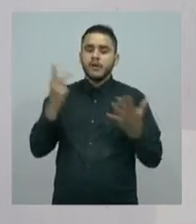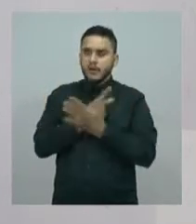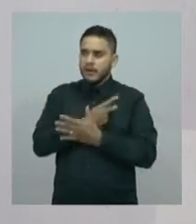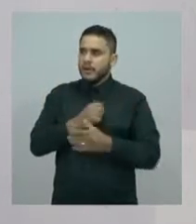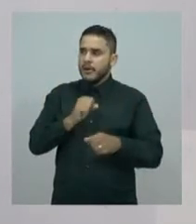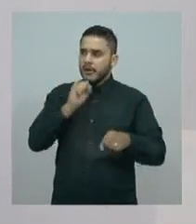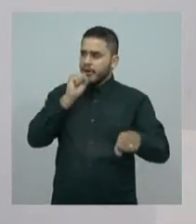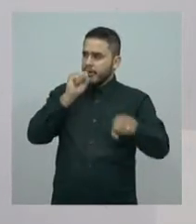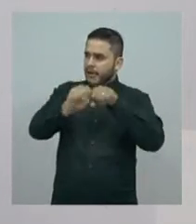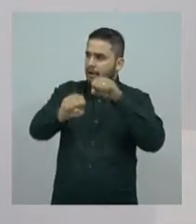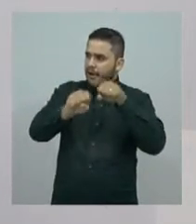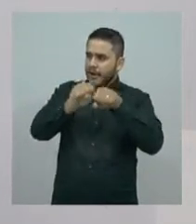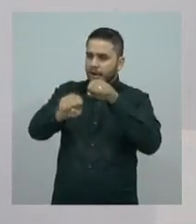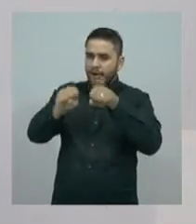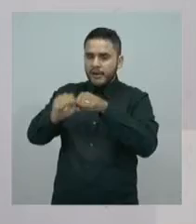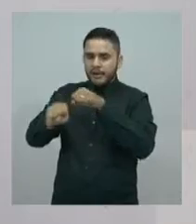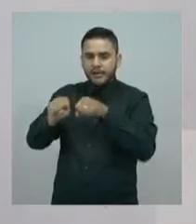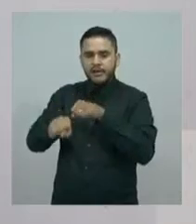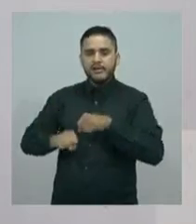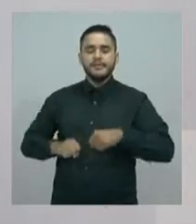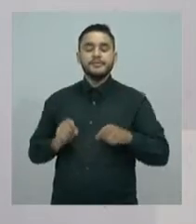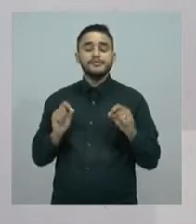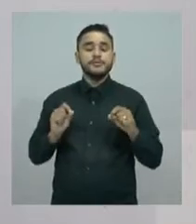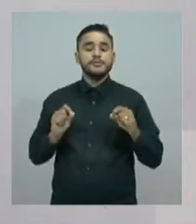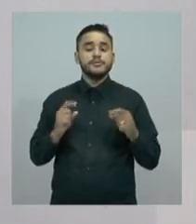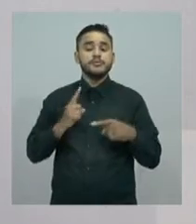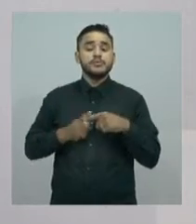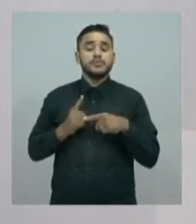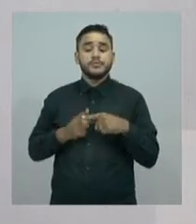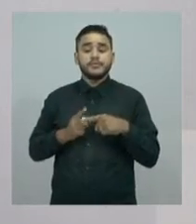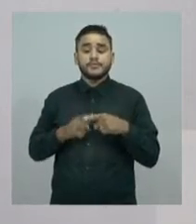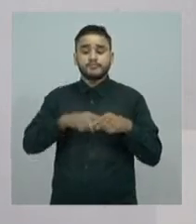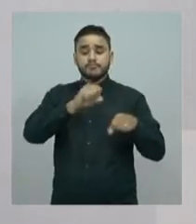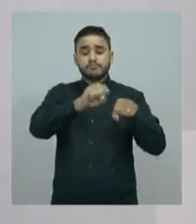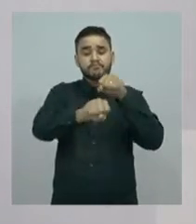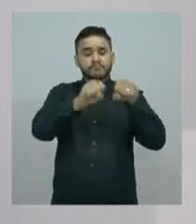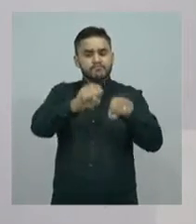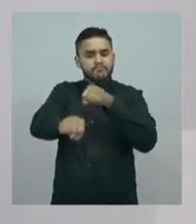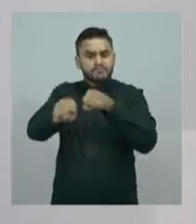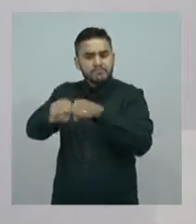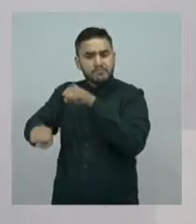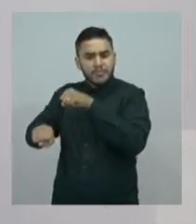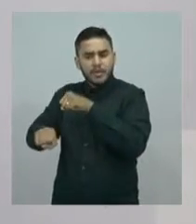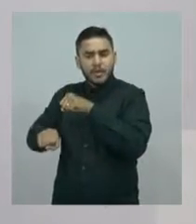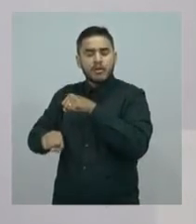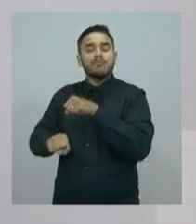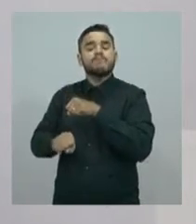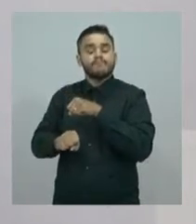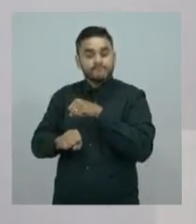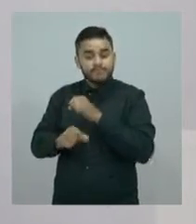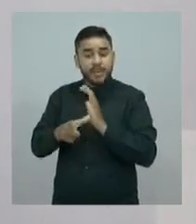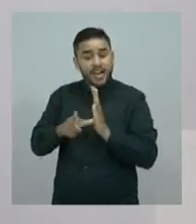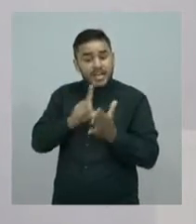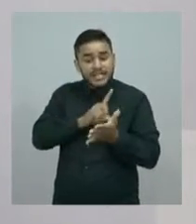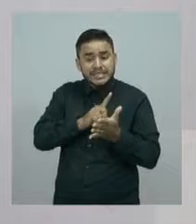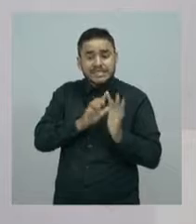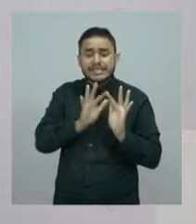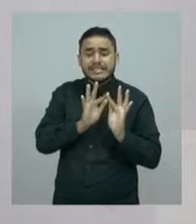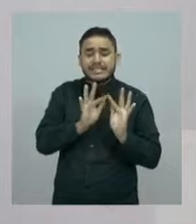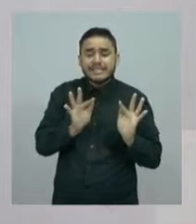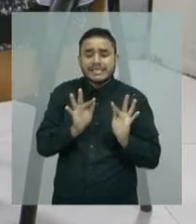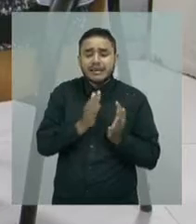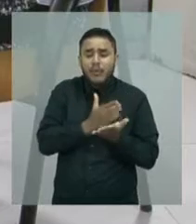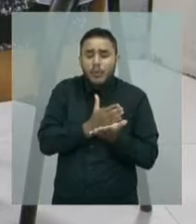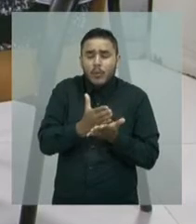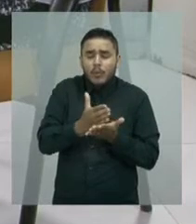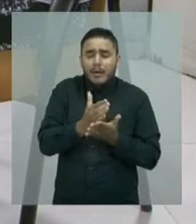homicídios em Fortaleza acontecem por conflitos, por esses tipos de conflitos que